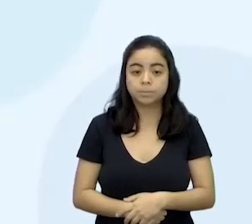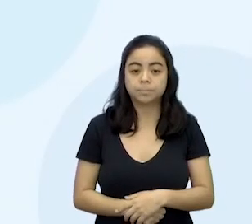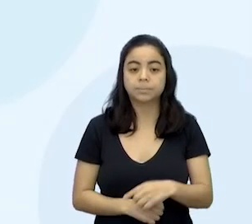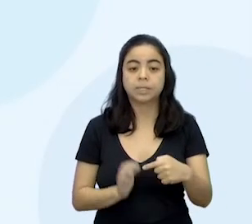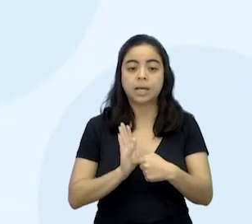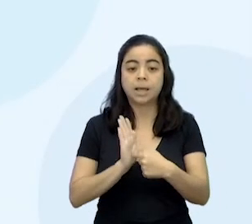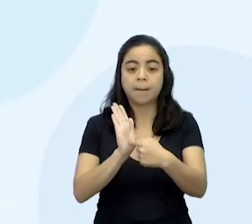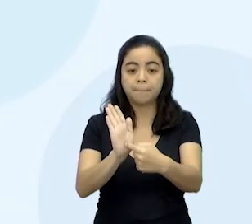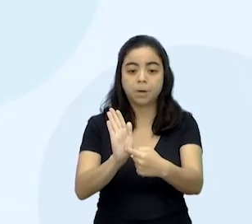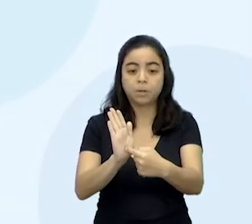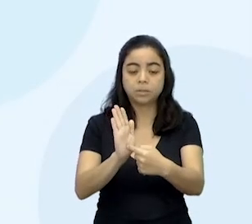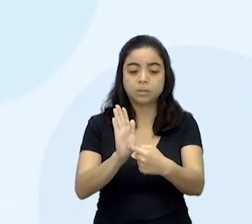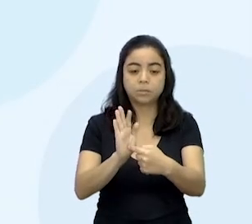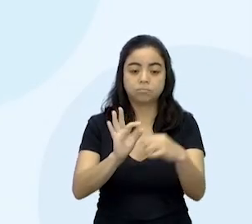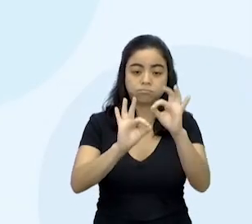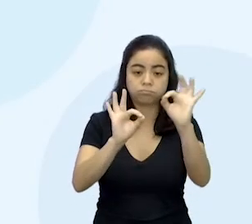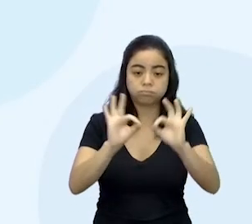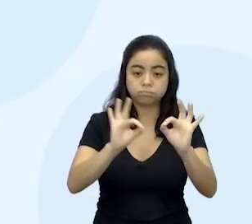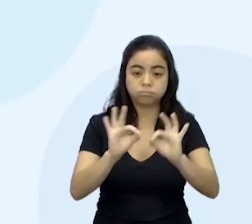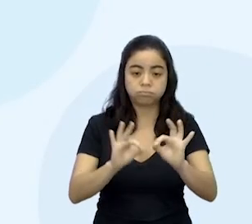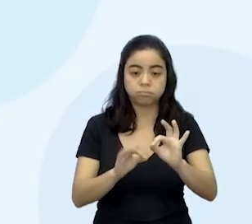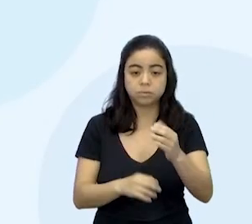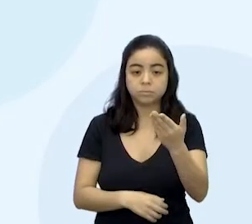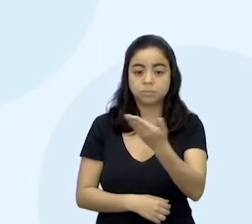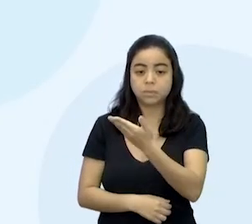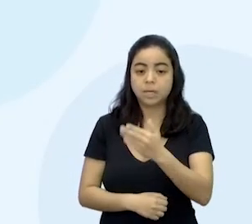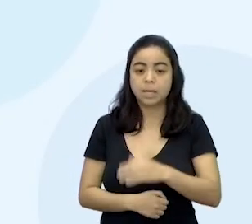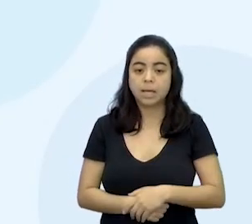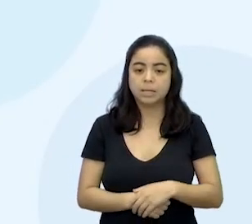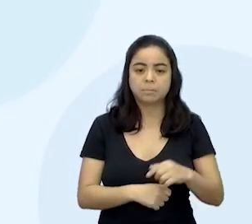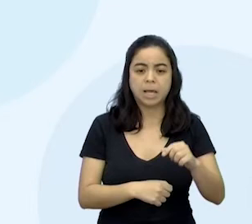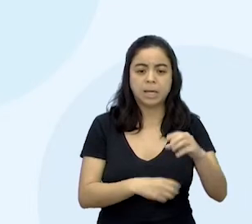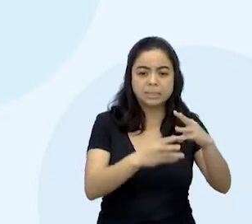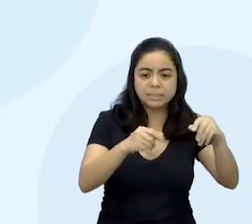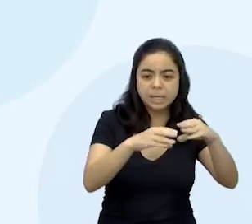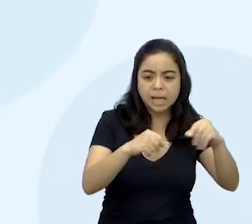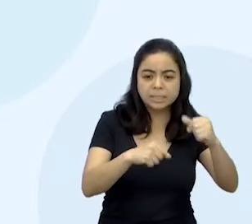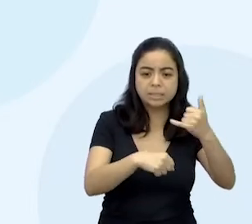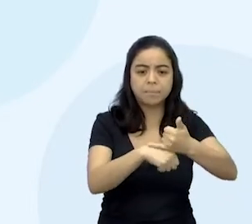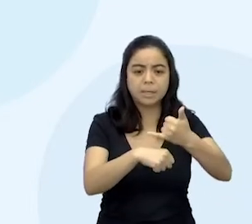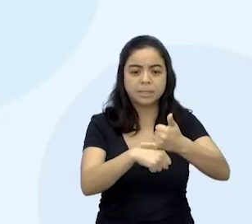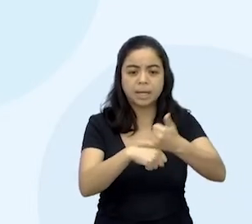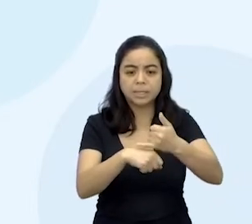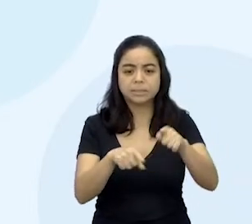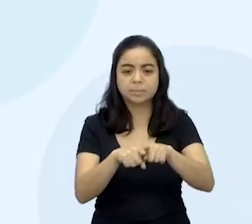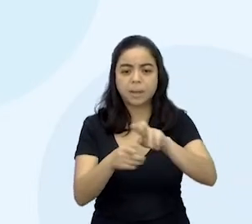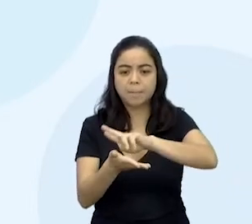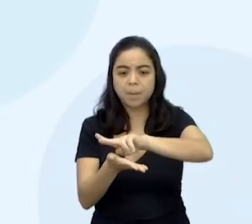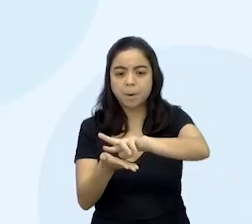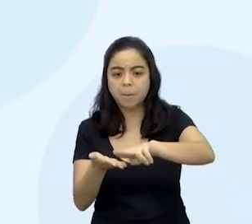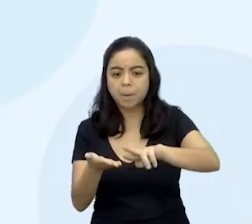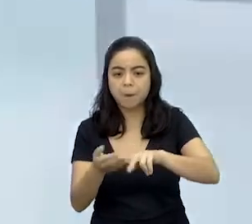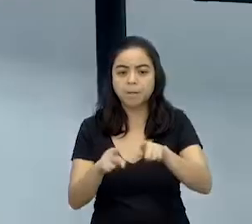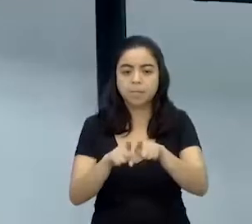Apresentam estruturas cristalinas, sais, metais, a maior parte dos minerais e todos os materiais